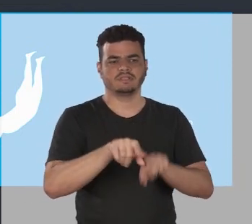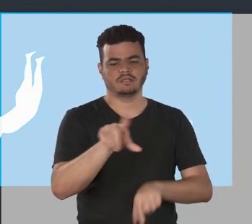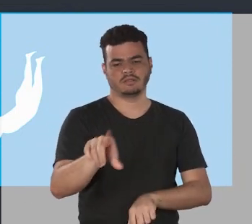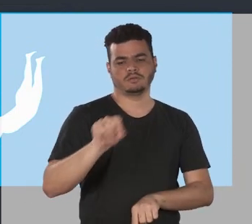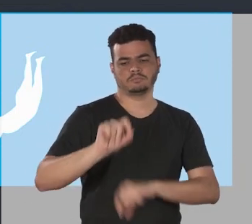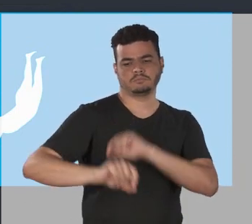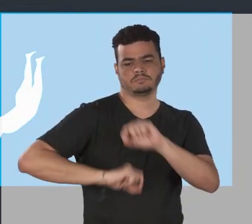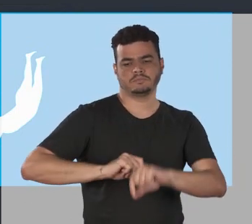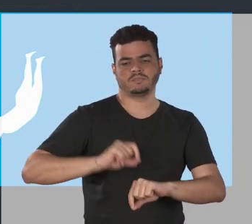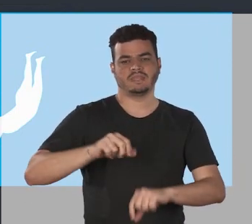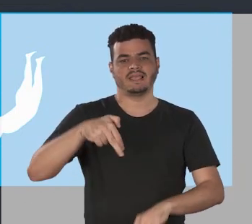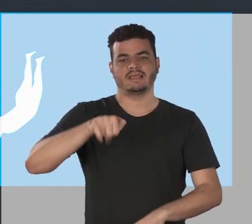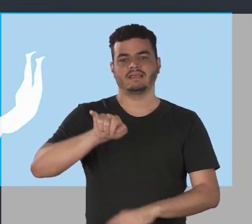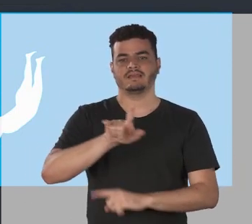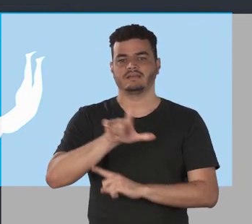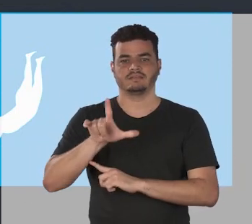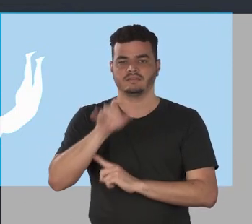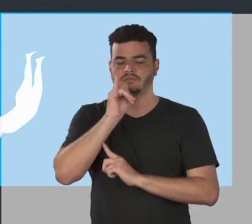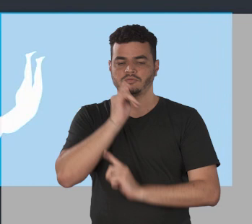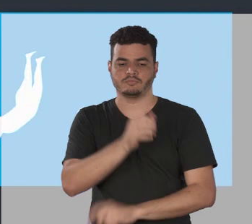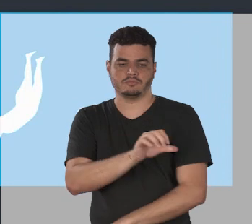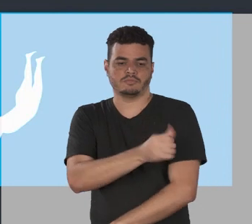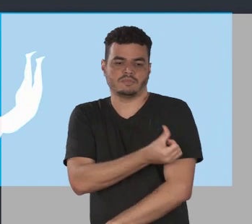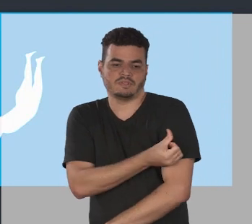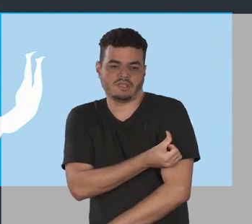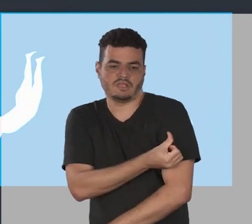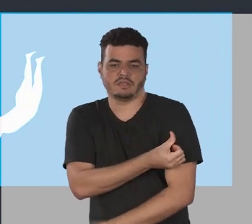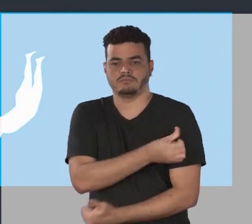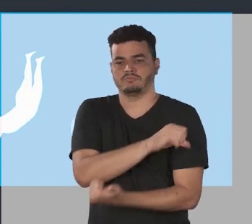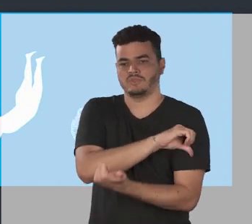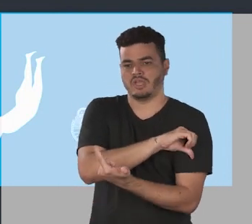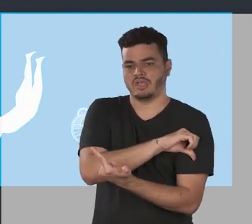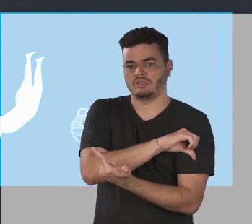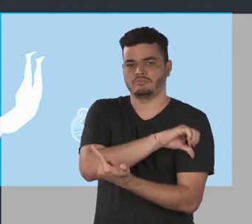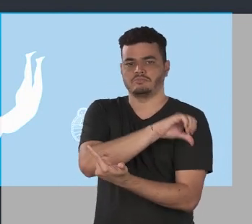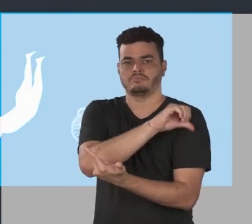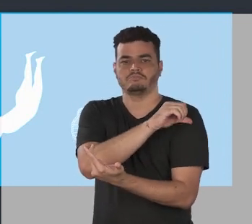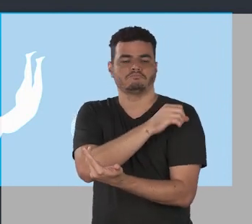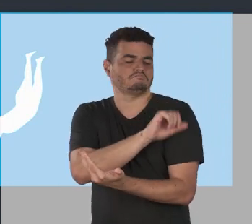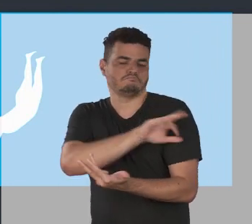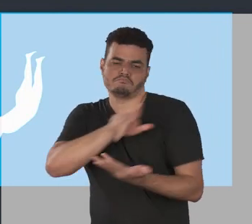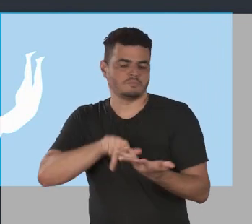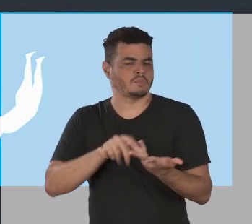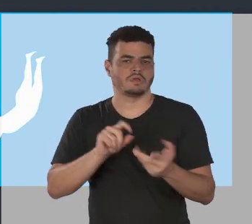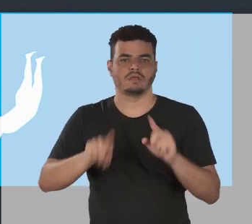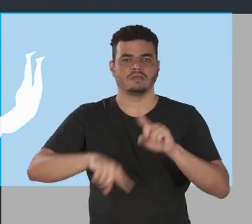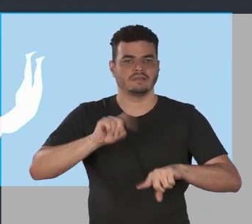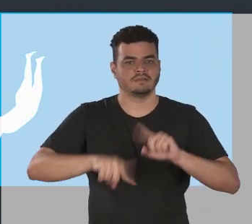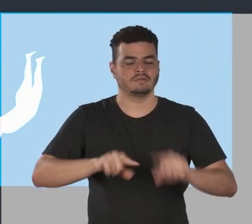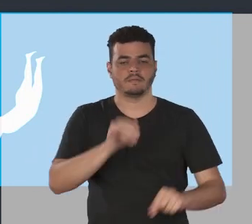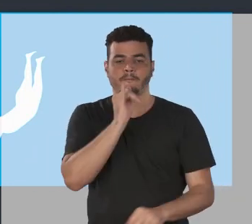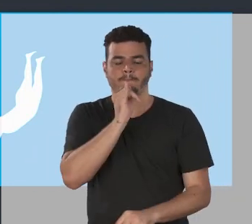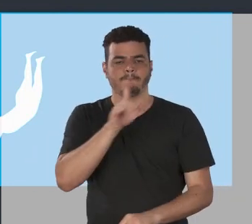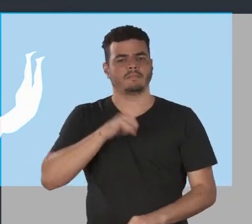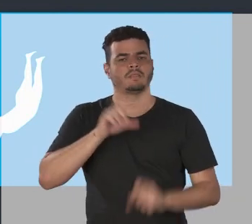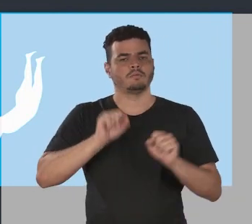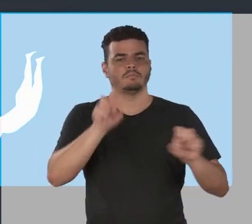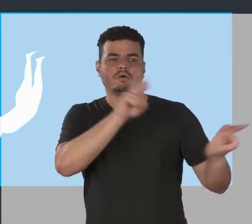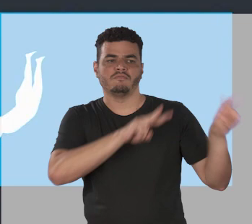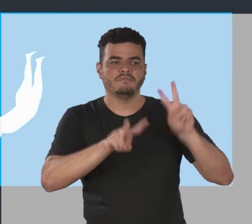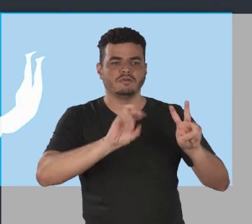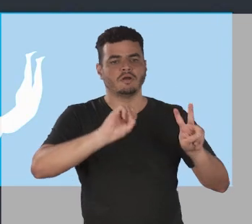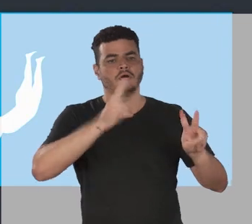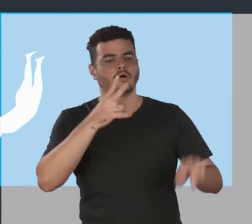buscar por níveis, né, primário, secundário, pelo tema, né, ou pelo tipo de recurso, se